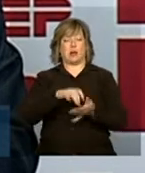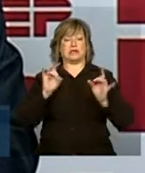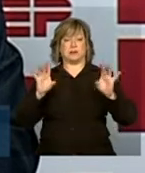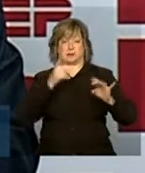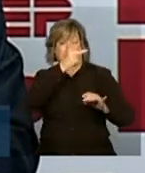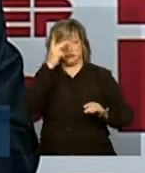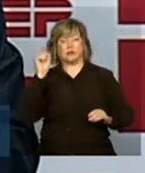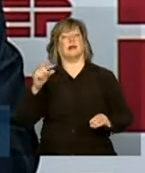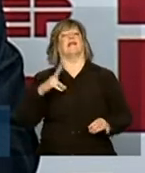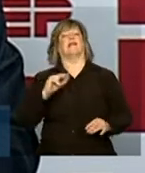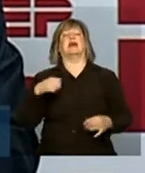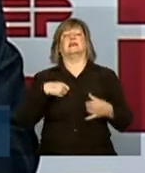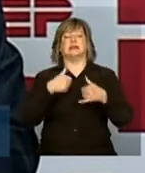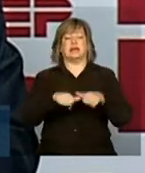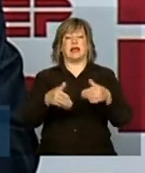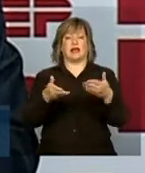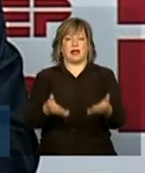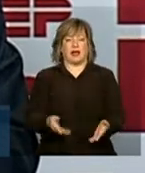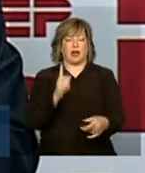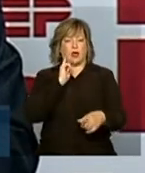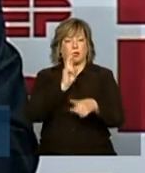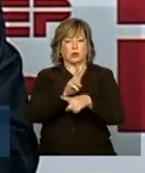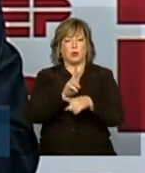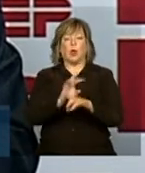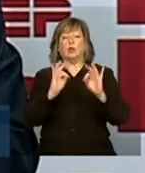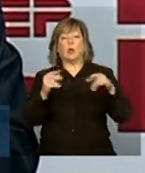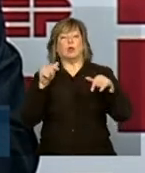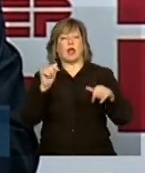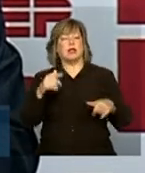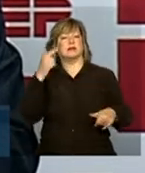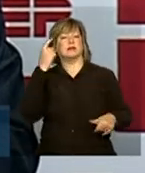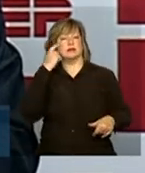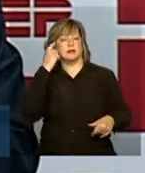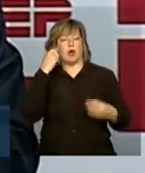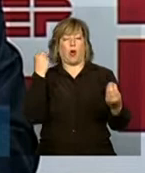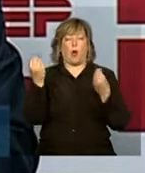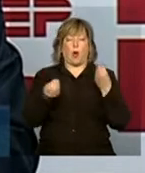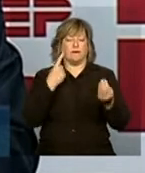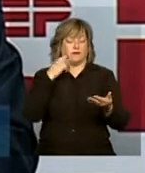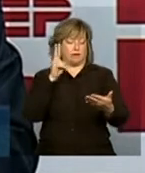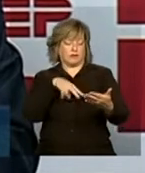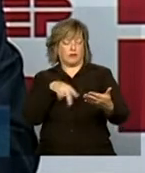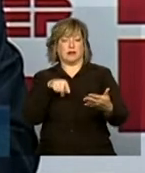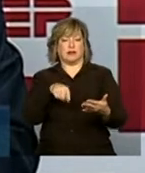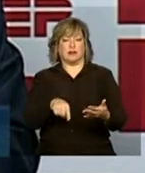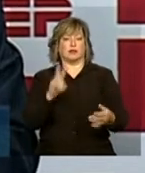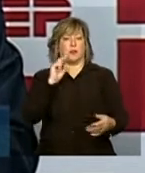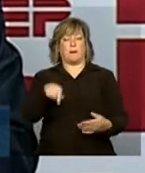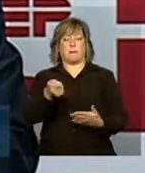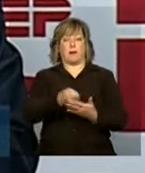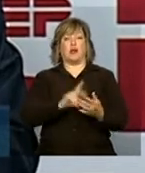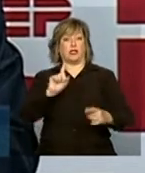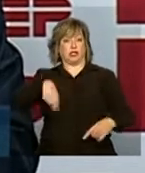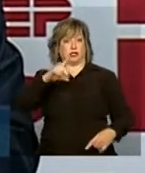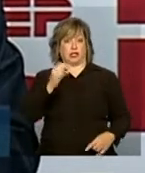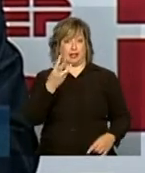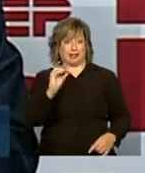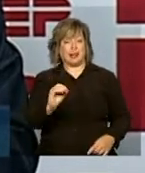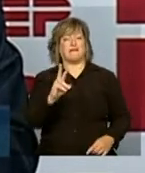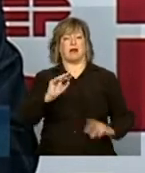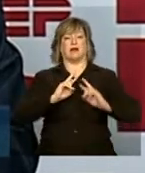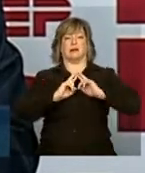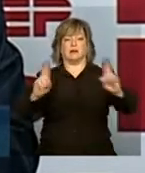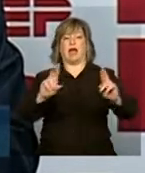especialistas estará aí acompanhando toda essa reflexão sobre os exames e no dia 30 nós divulgaremos então